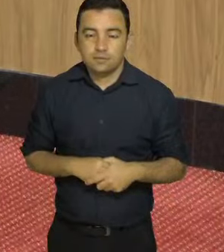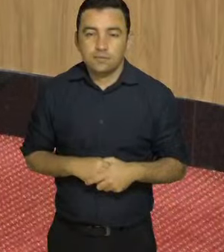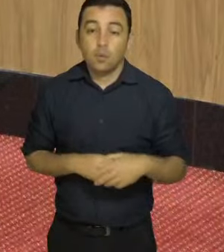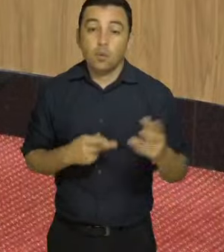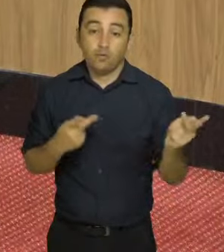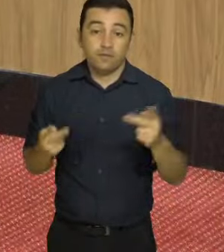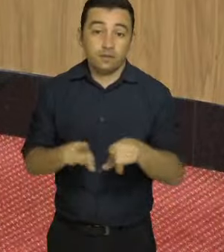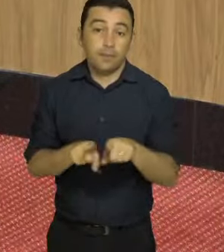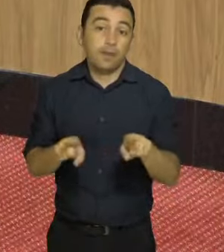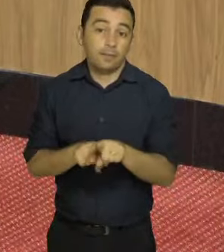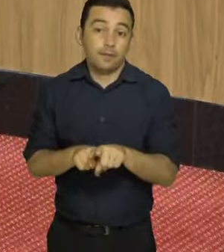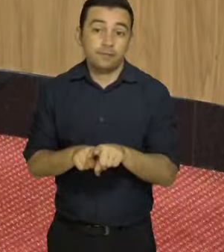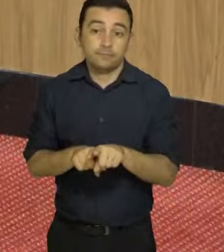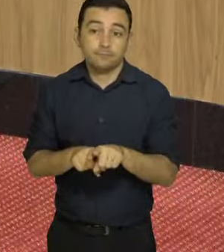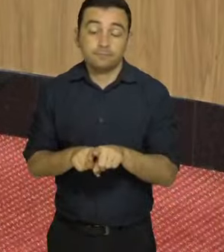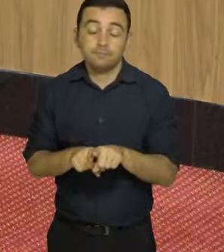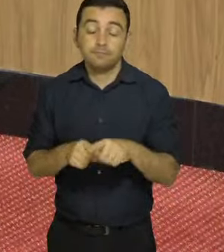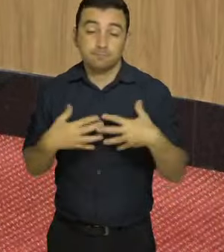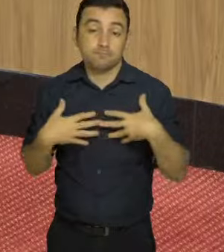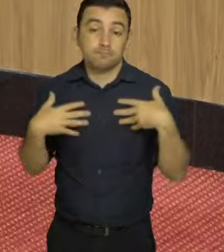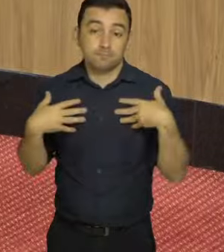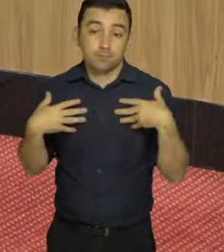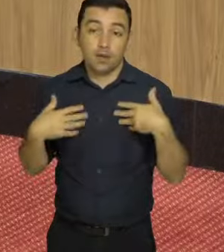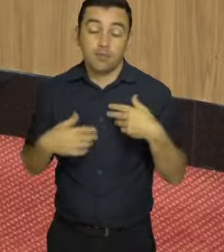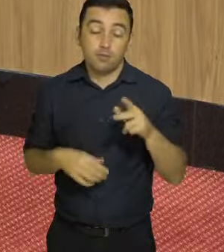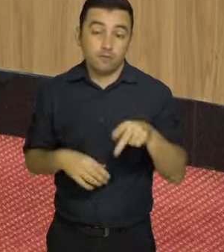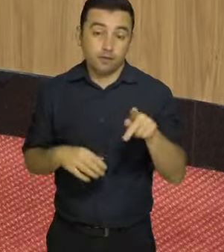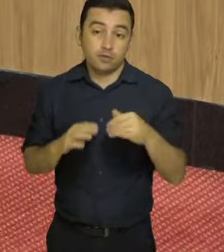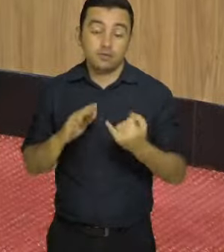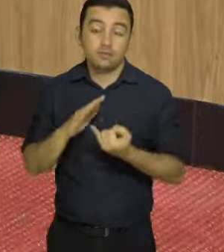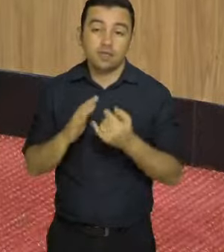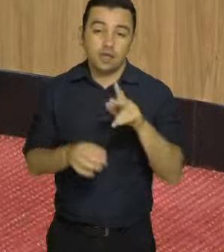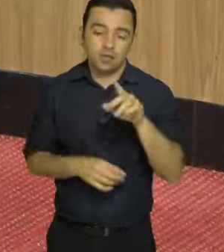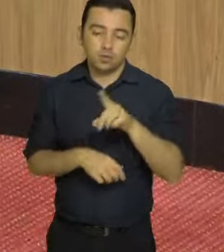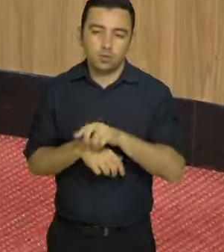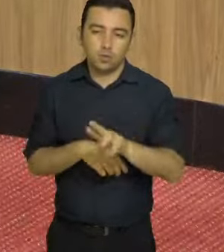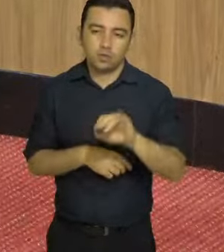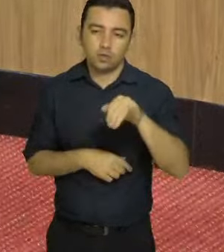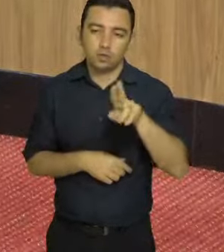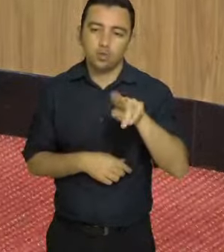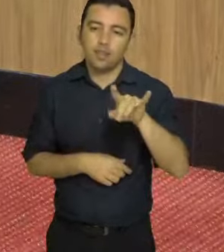Convidamos para receber a homenagem a professora do IFSC, doutora Juliana Machado Casali.